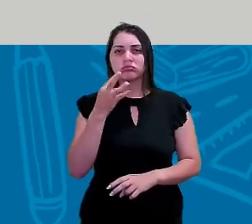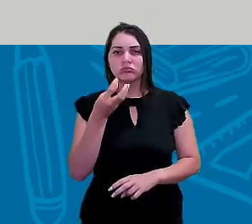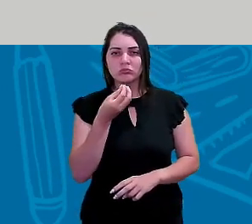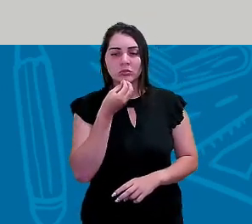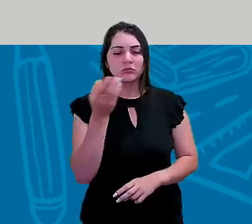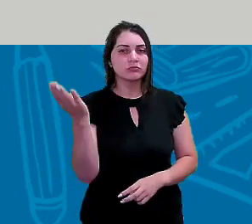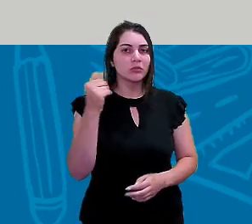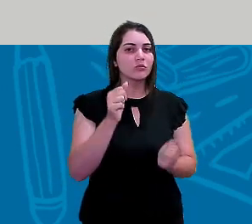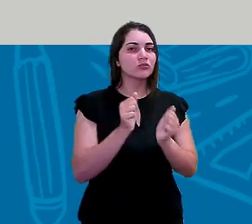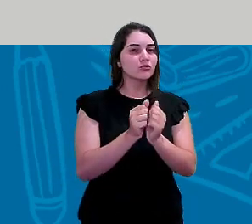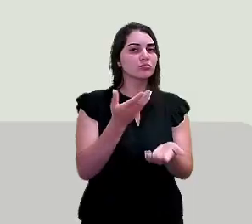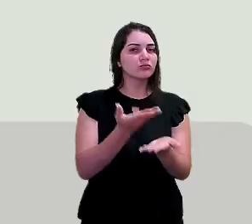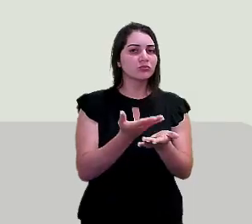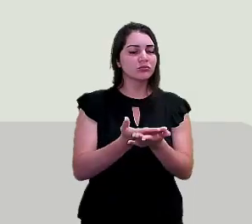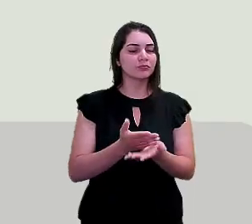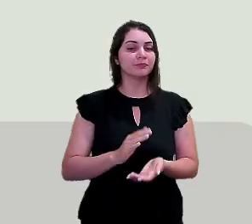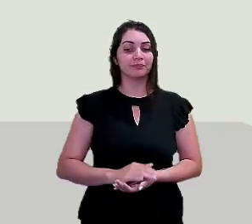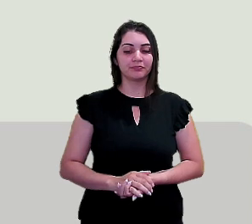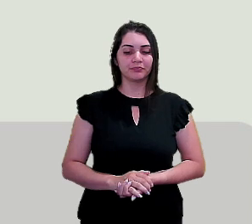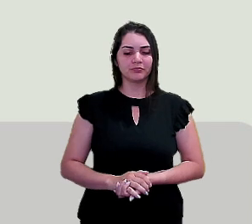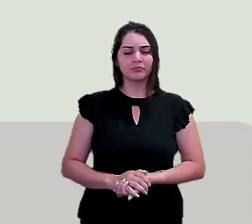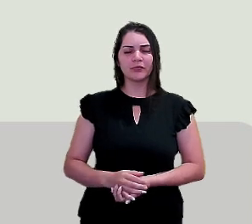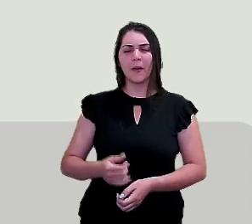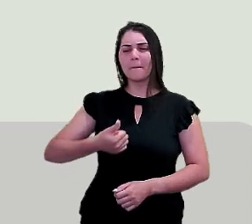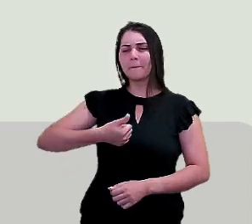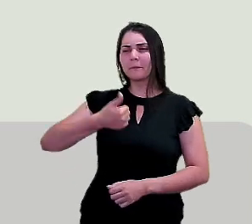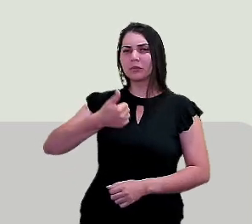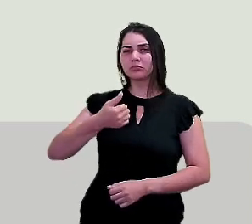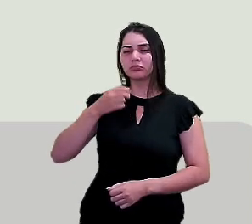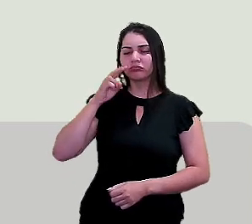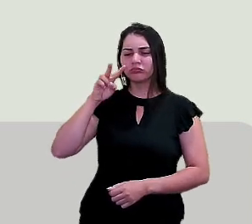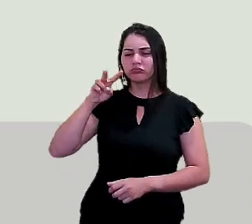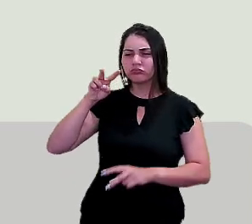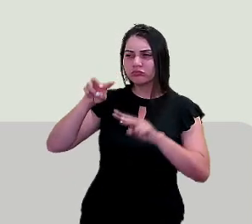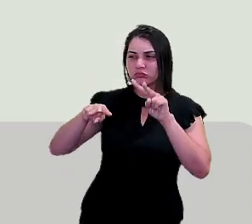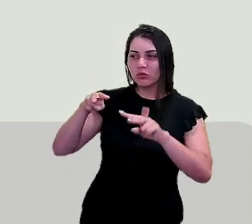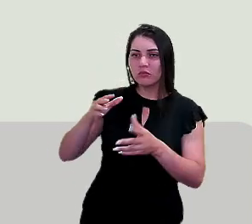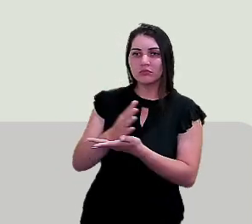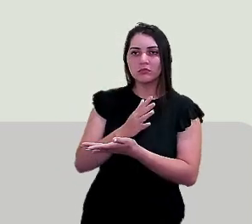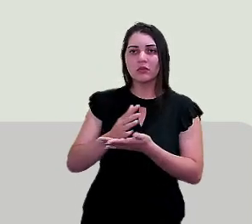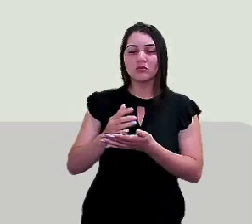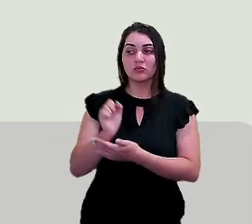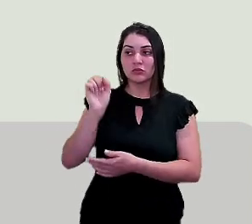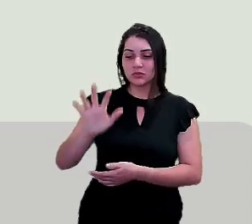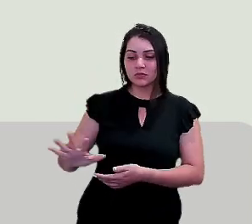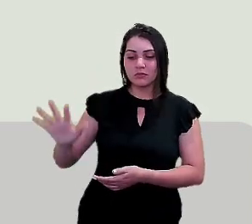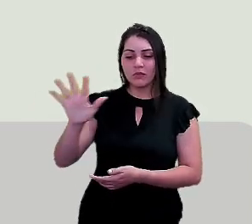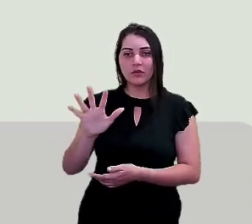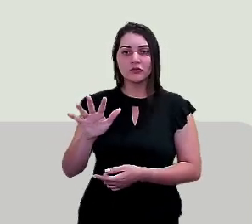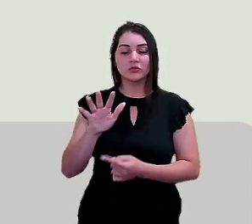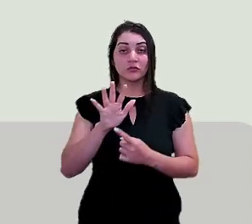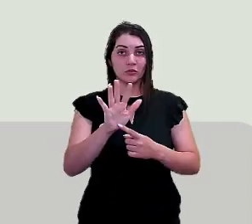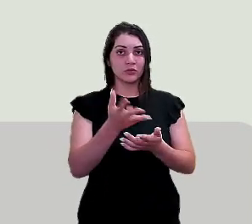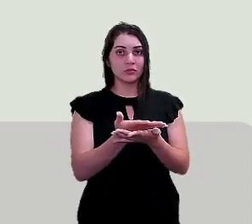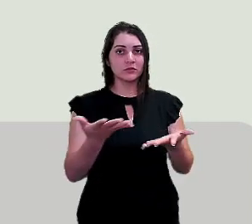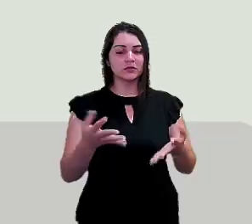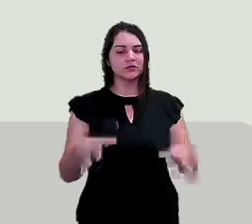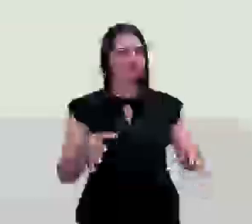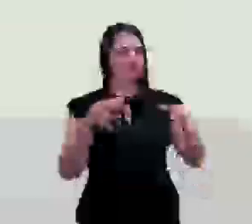comigo. Pessoal, vamos primeiramente observar algumas imagens aqui que eu vou trazer para vocês. Presta bem atenção. Olha